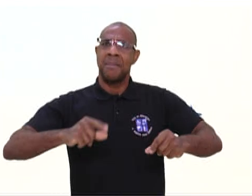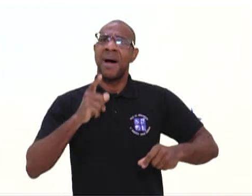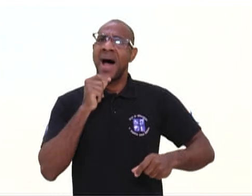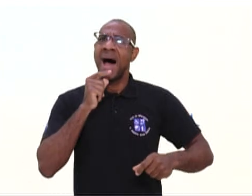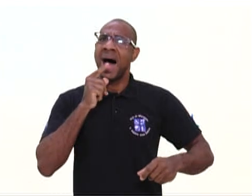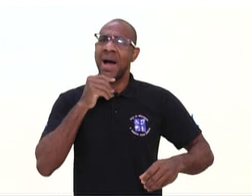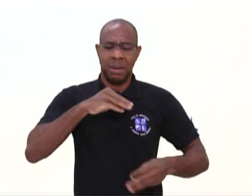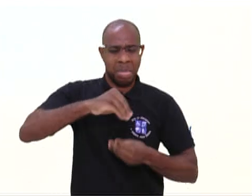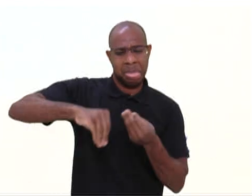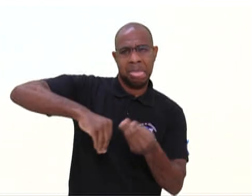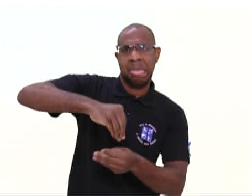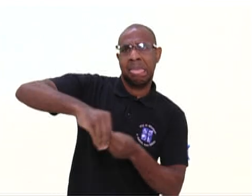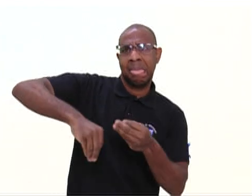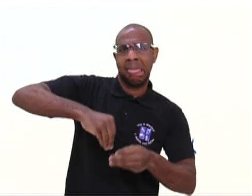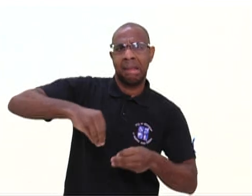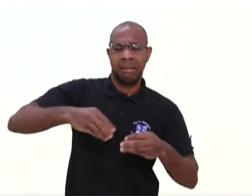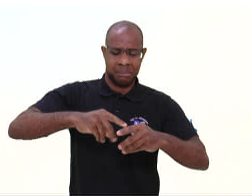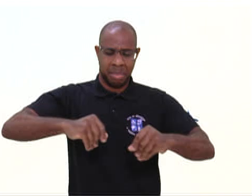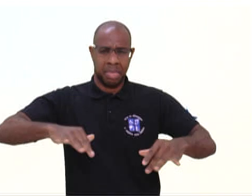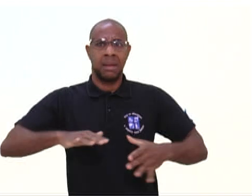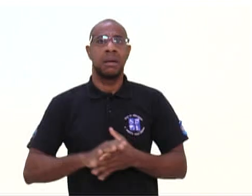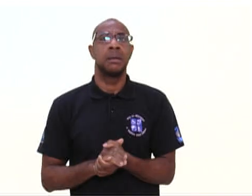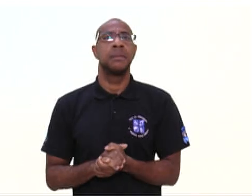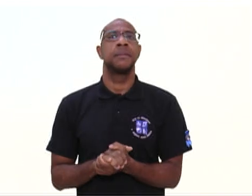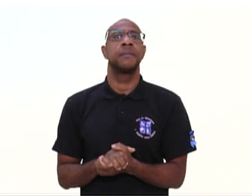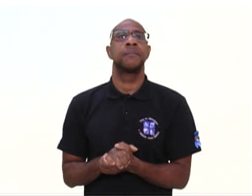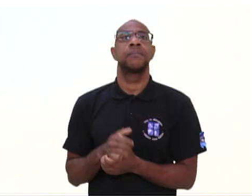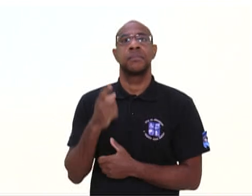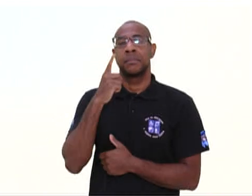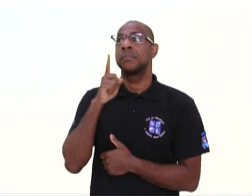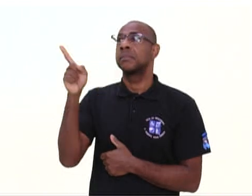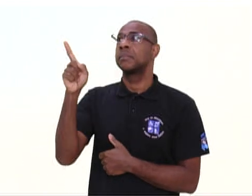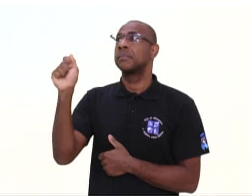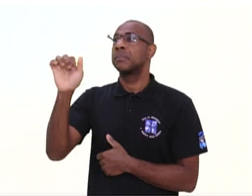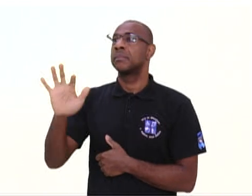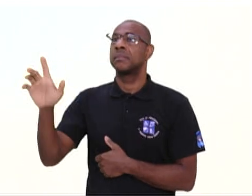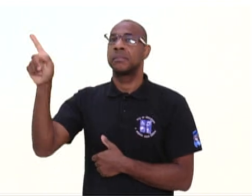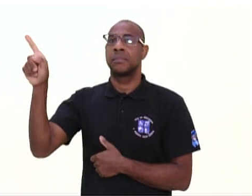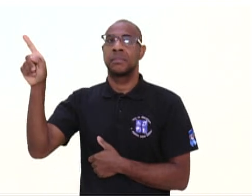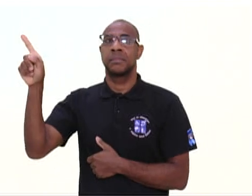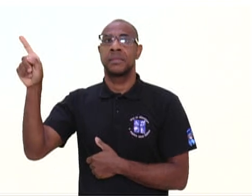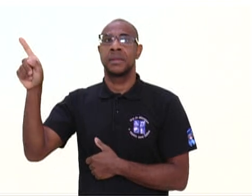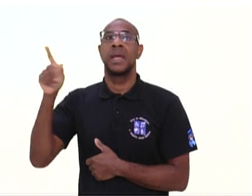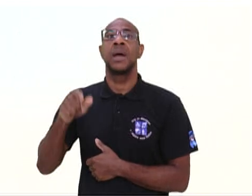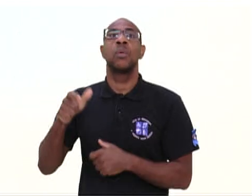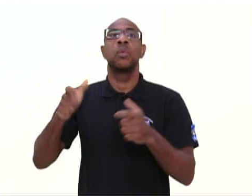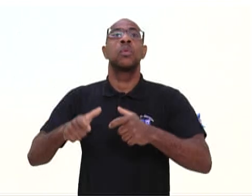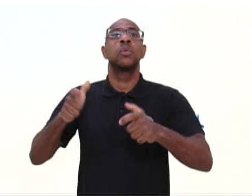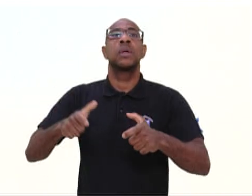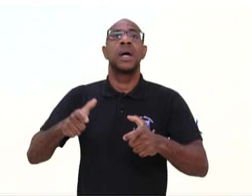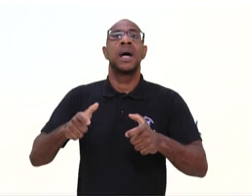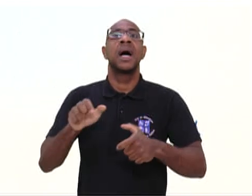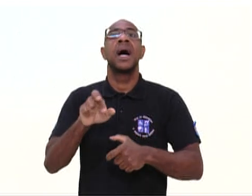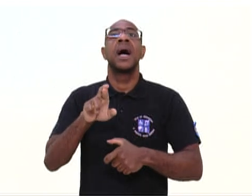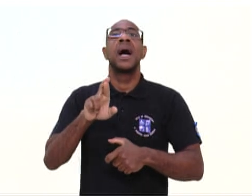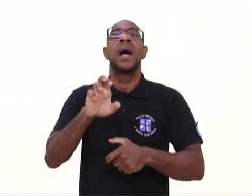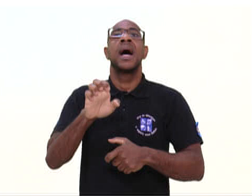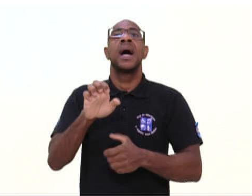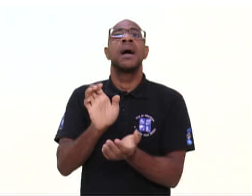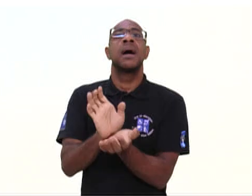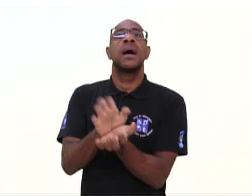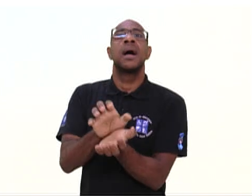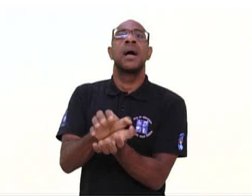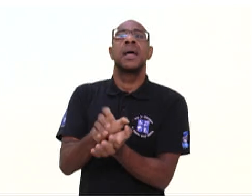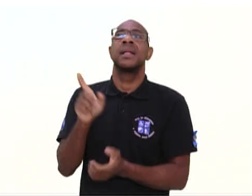terra indecisa. Observem aqui ó, à direita, esta imagem é o mangue, né, do Recife. É